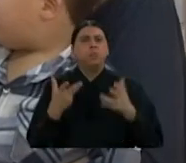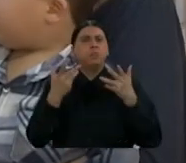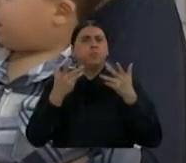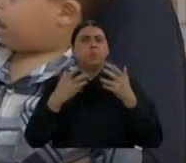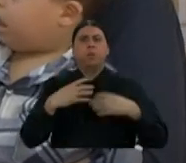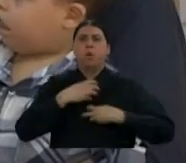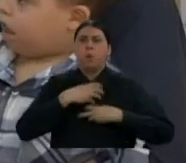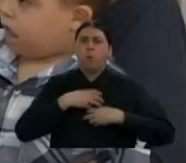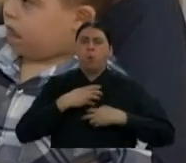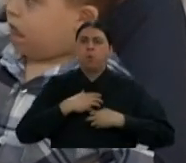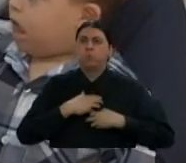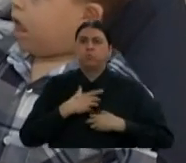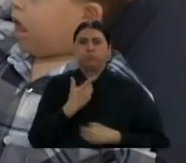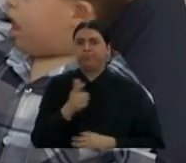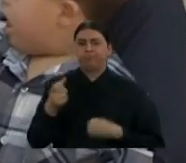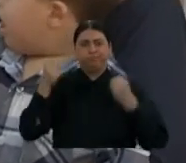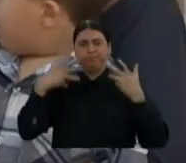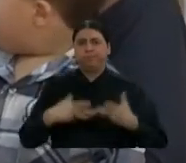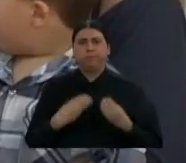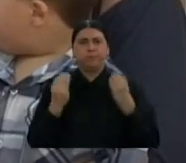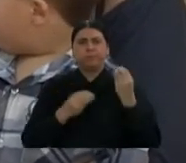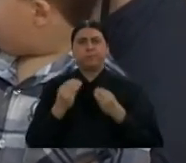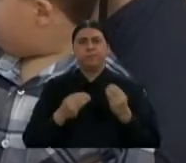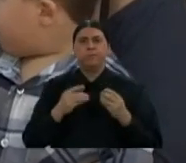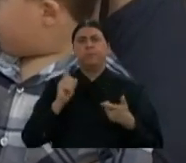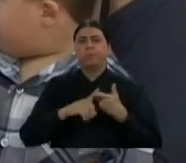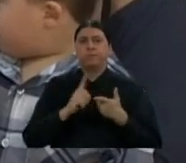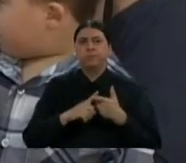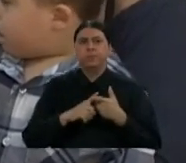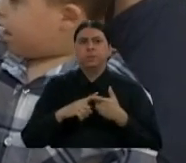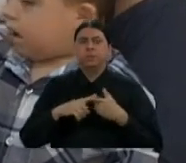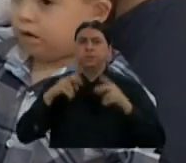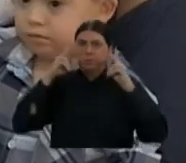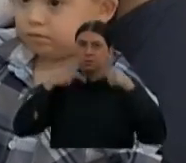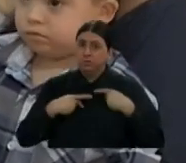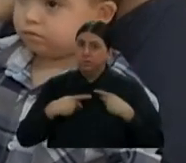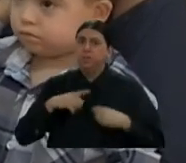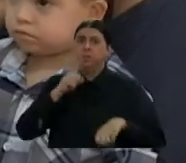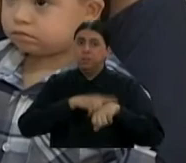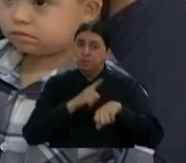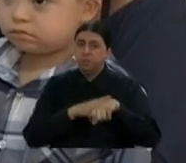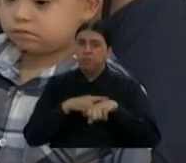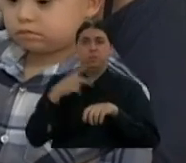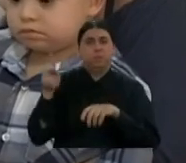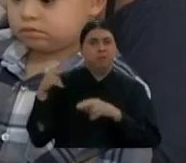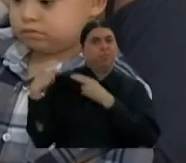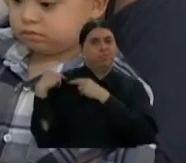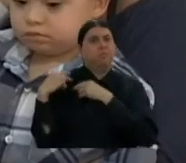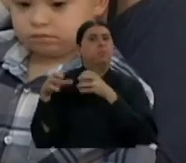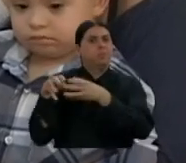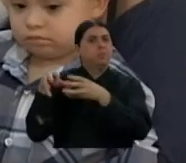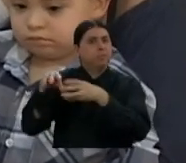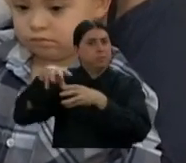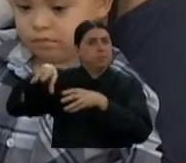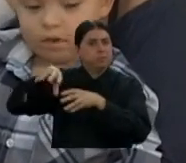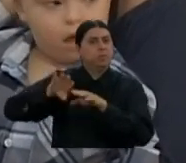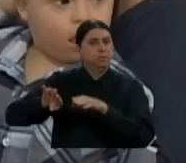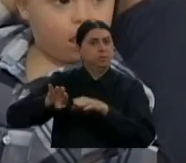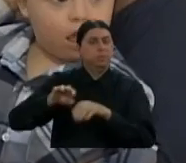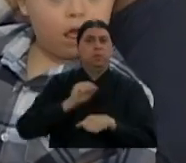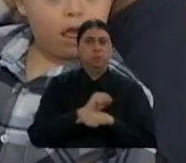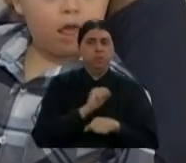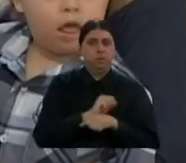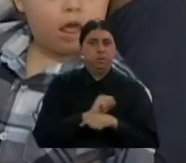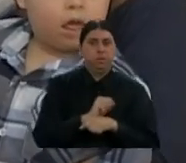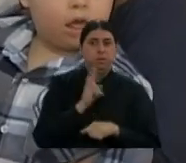inexplicável porque o assunto medida não é assim ele tem um tempinho deles né ea gente então não espera nada do hotel a